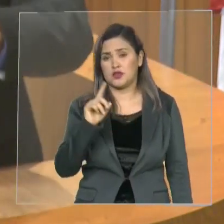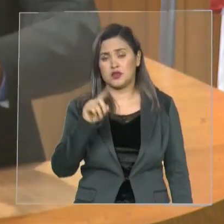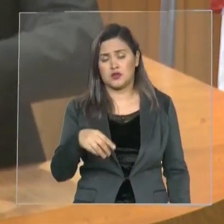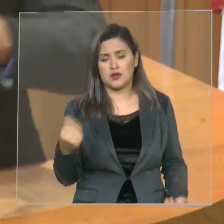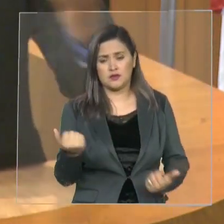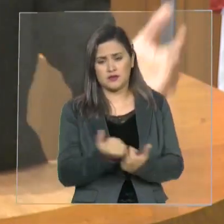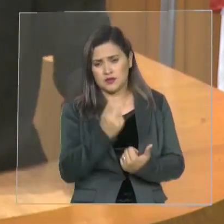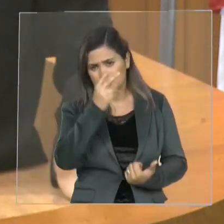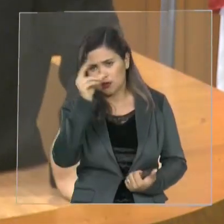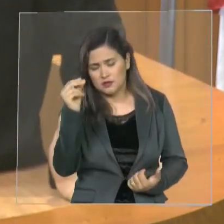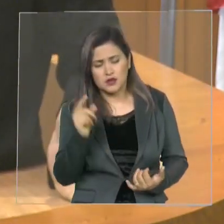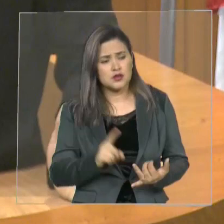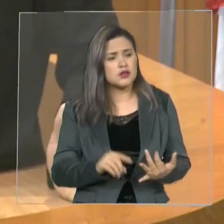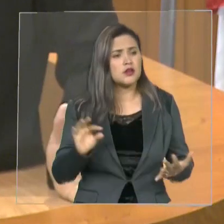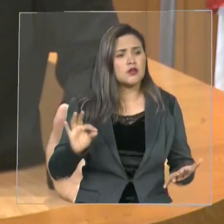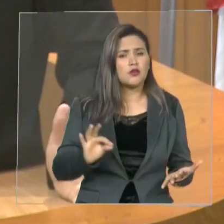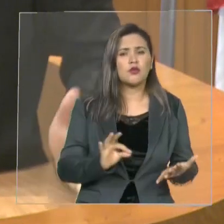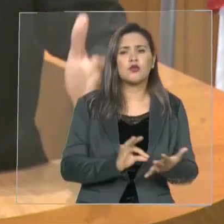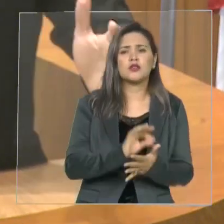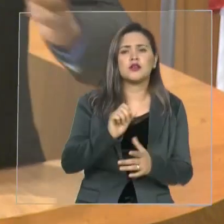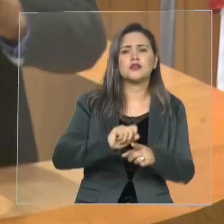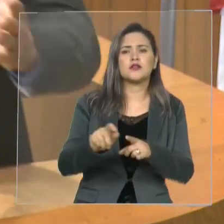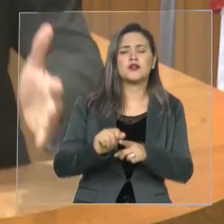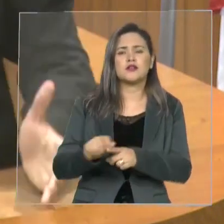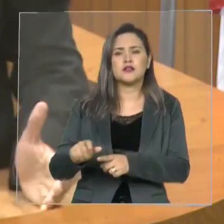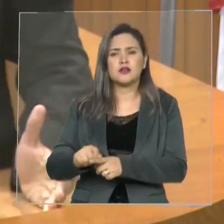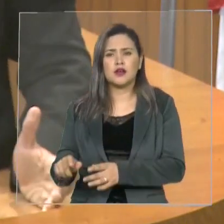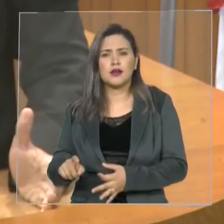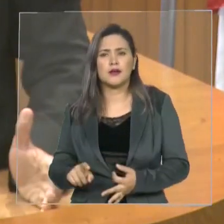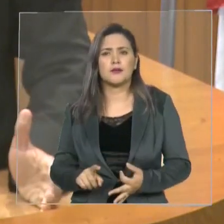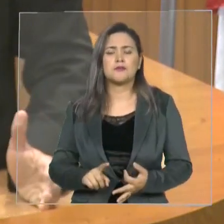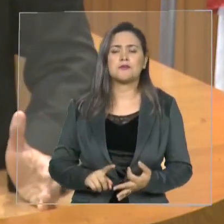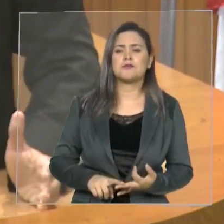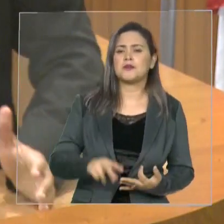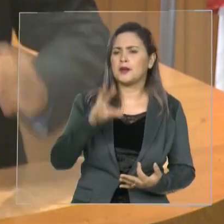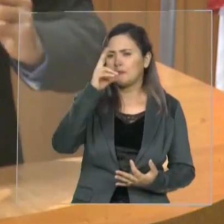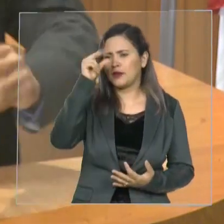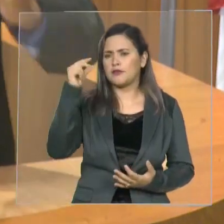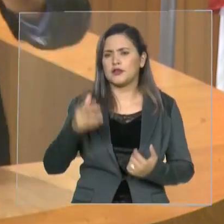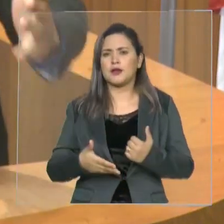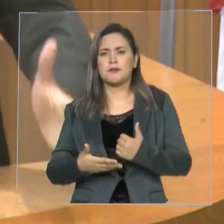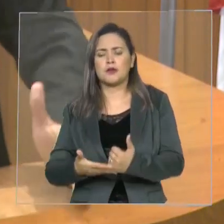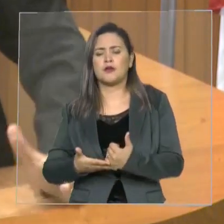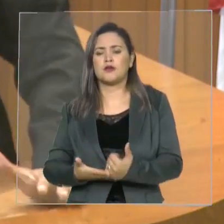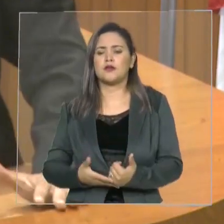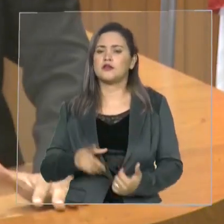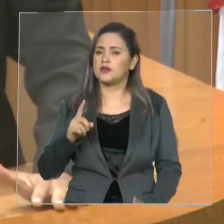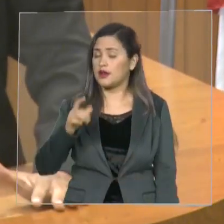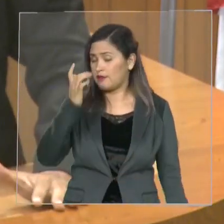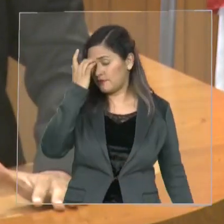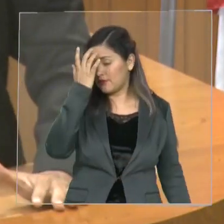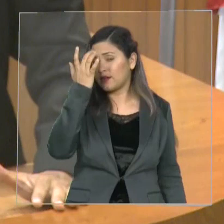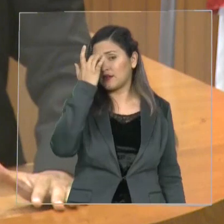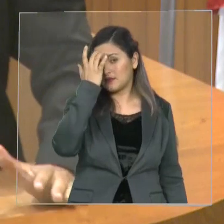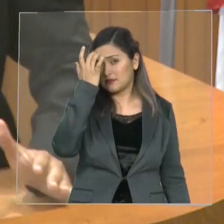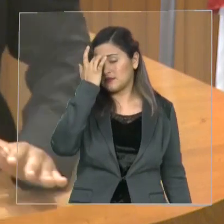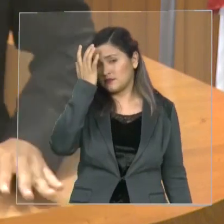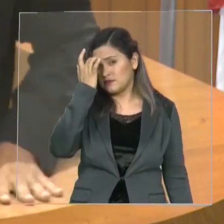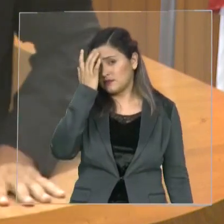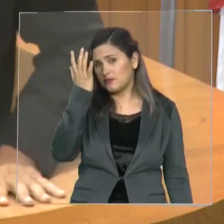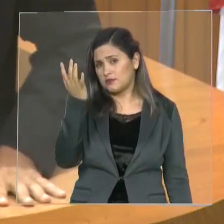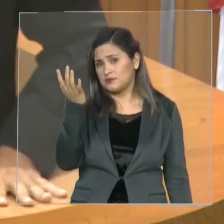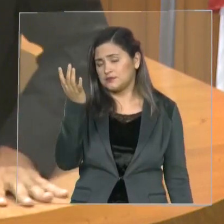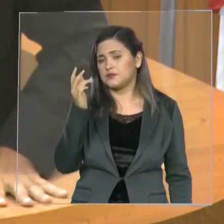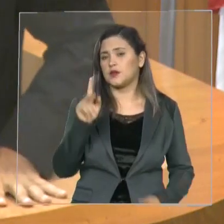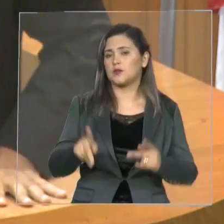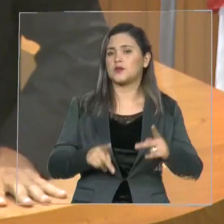de SAMU e de outros órgãos, tem uma parte da prefeitura, fica muito fácil. Agora, o povo